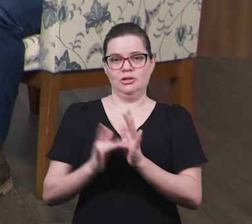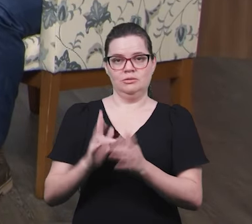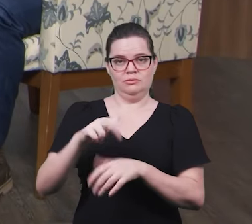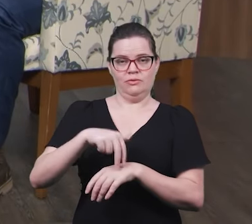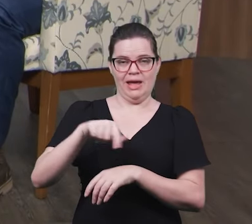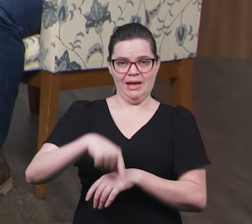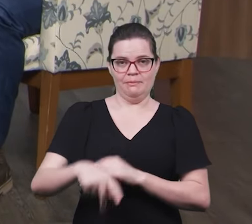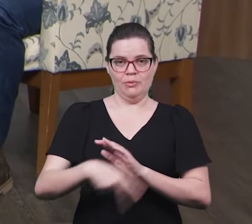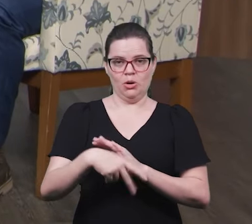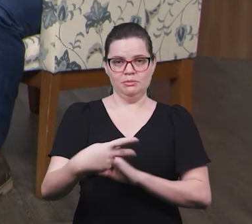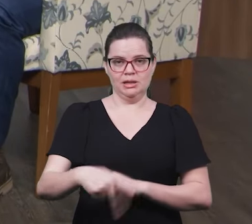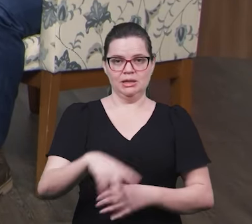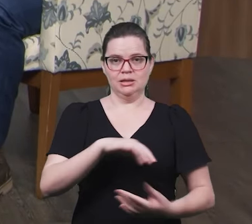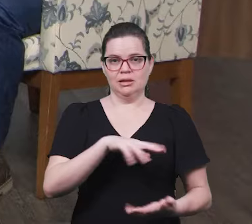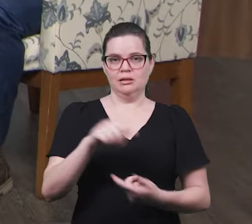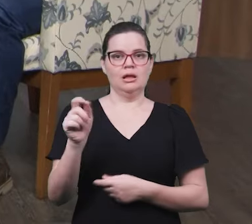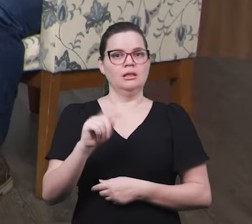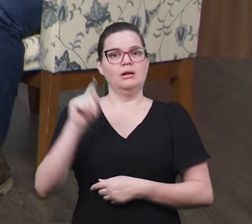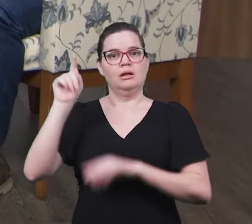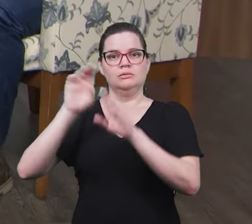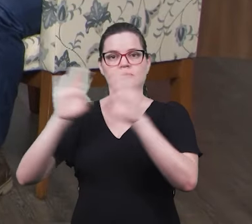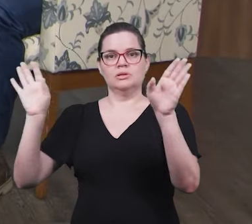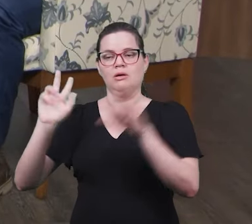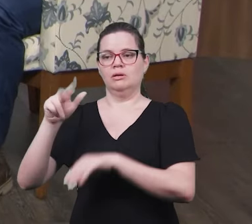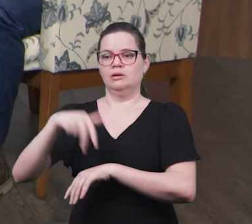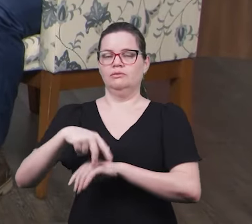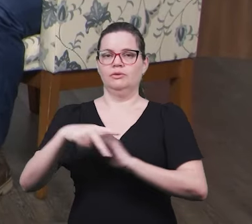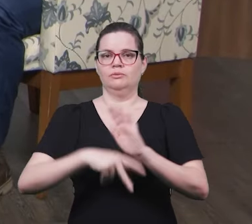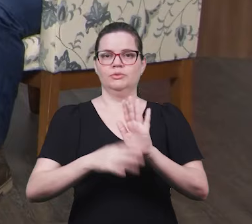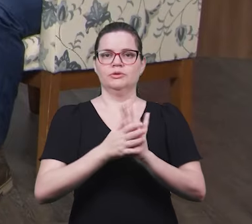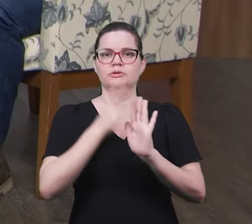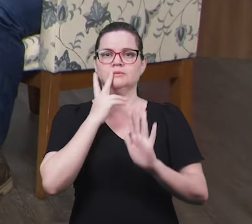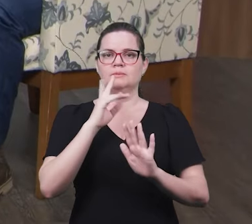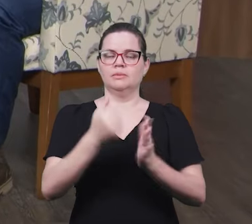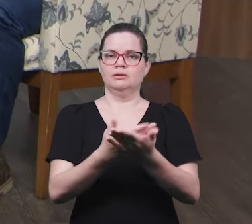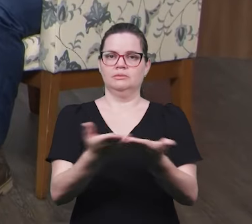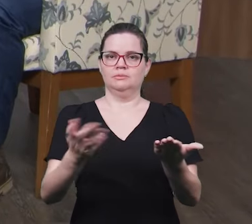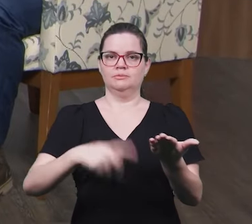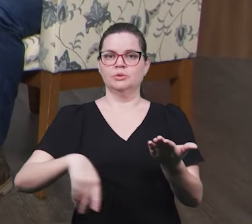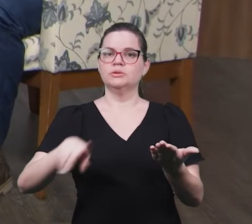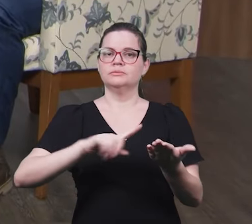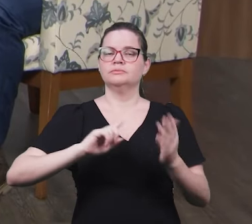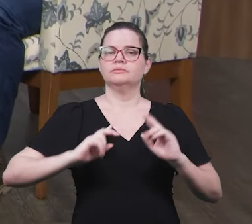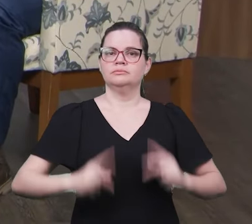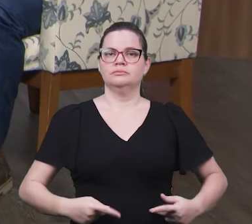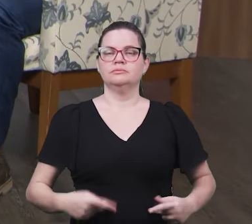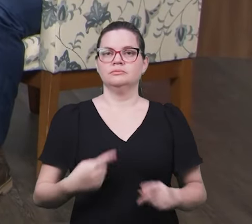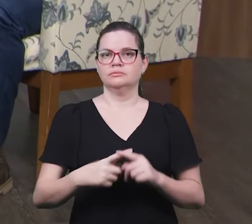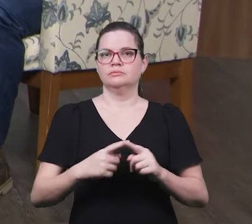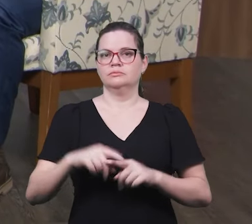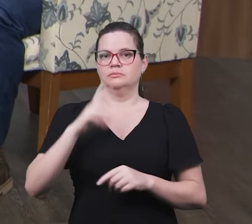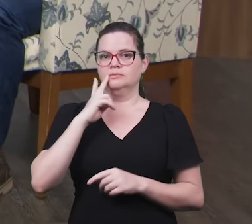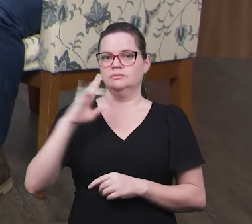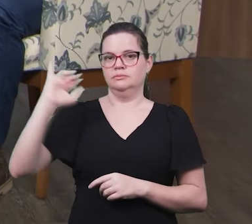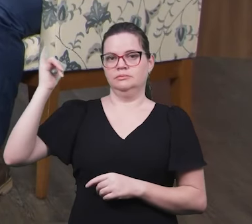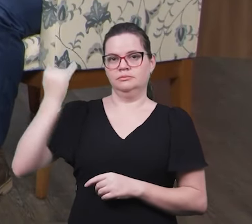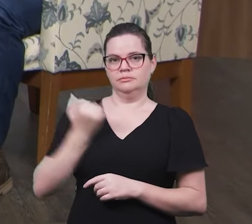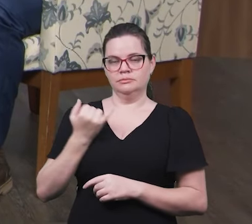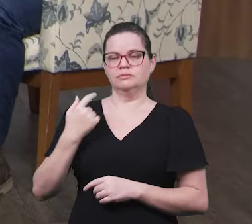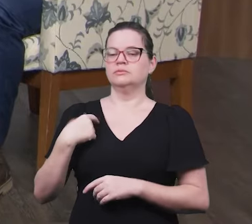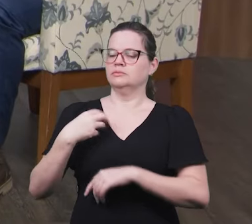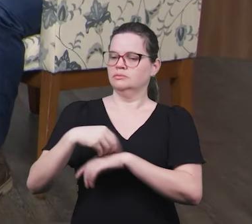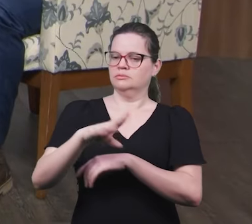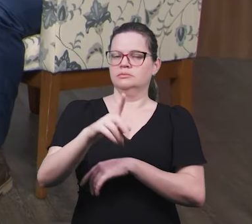mas ele não veio com a palavra dele. Ele veio com o projeto do Pai. Então, o Pai é aquele que me enviou, e ele falava do Pai,